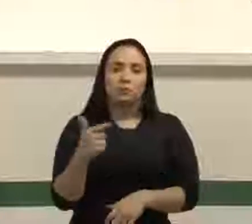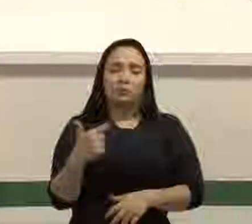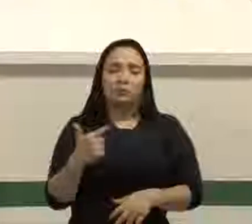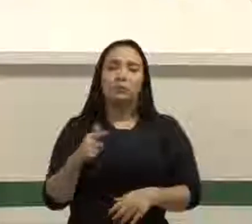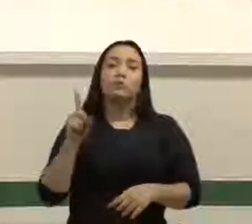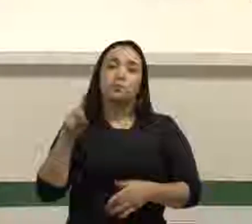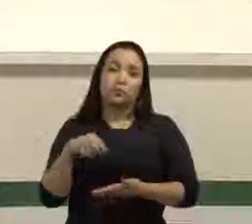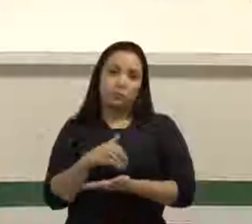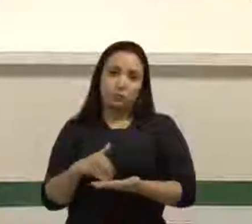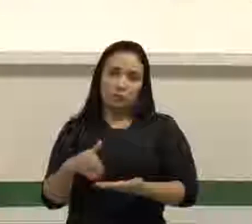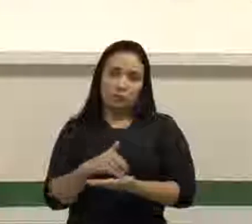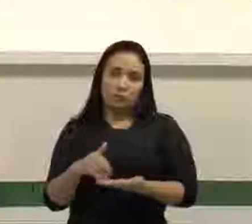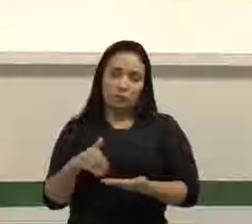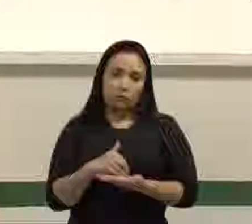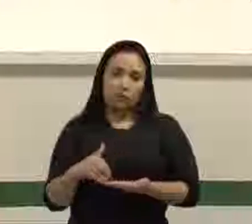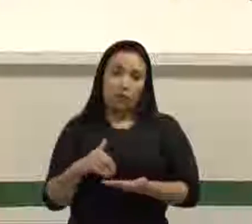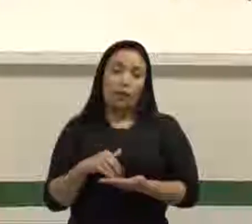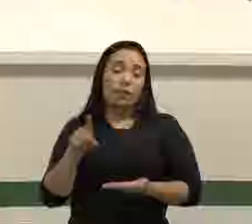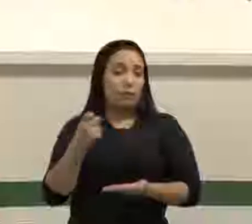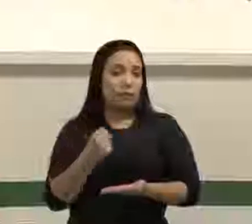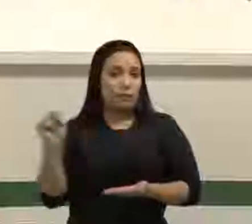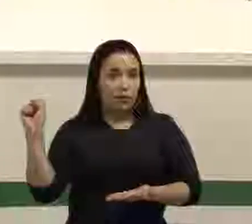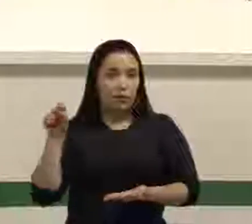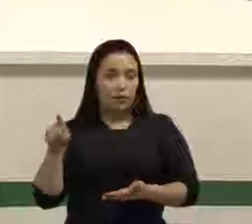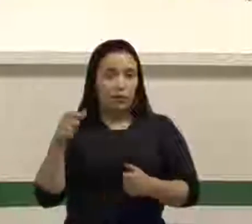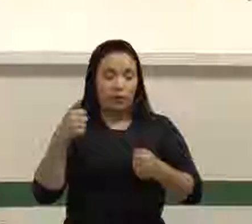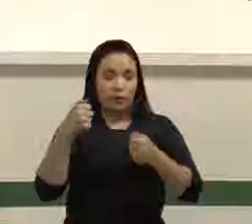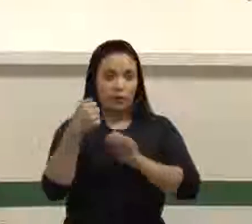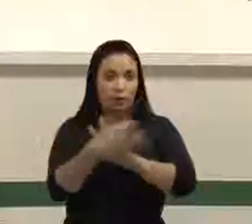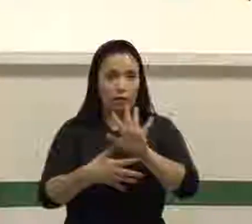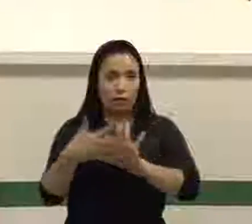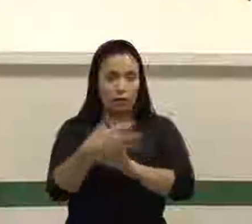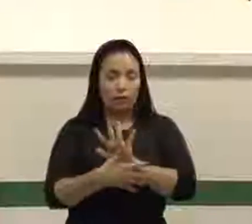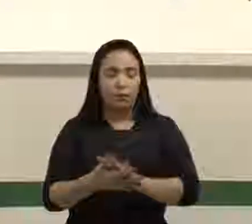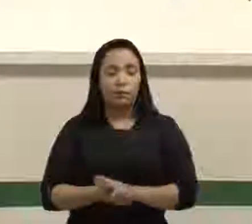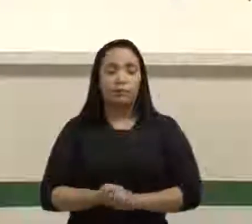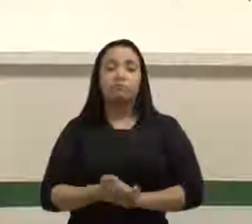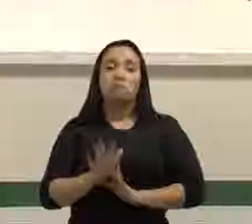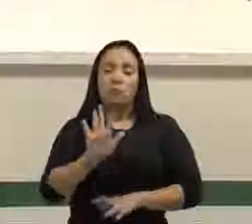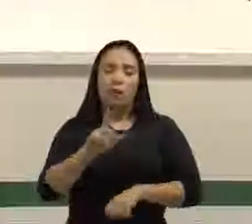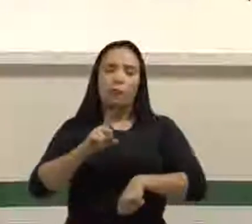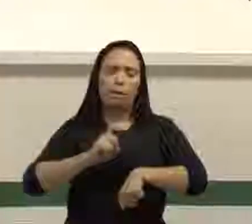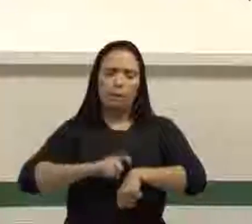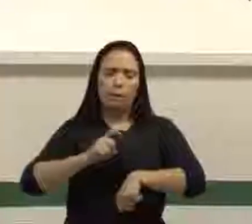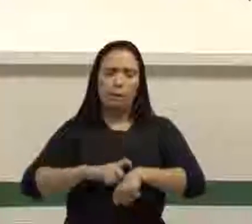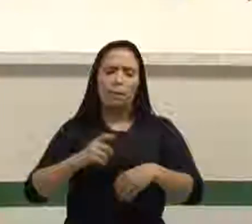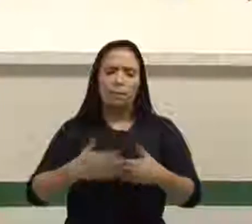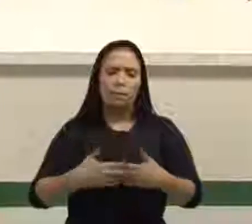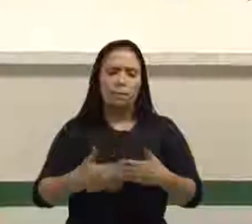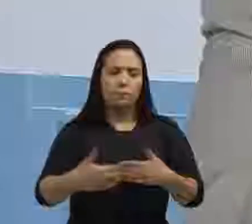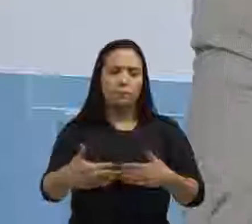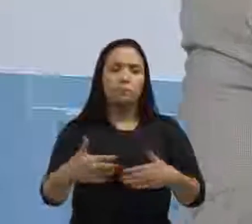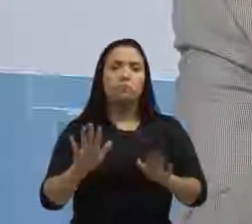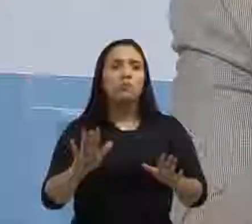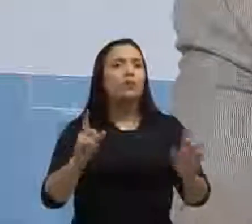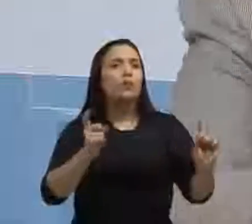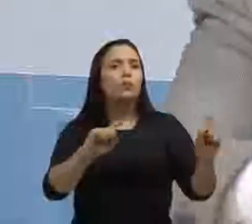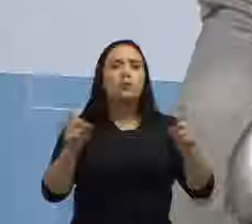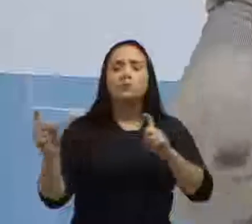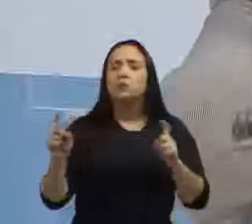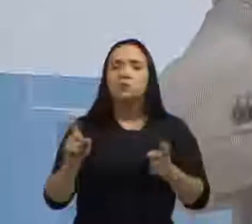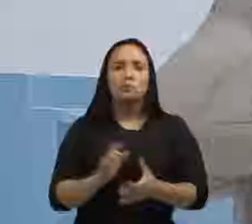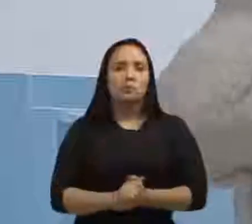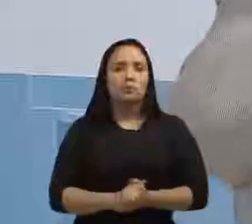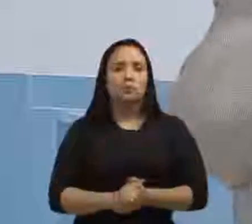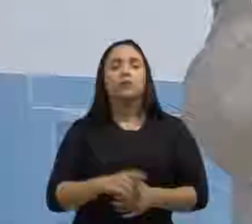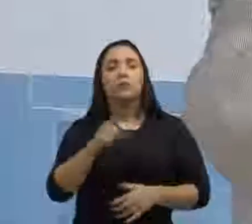isso é a Secretaria-Geral do Governo fazendo a defesa. Mas o tempo é senhor da razão, Luiz. E essa discussão, não tem ninguém fazendo isso. Você pode